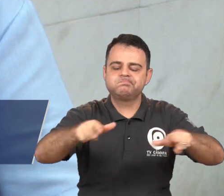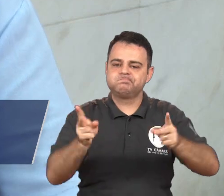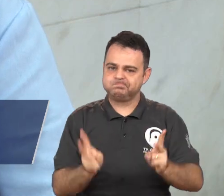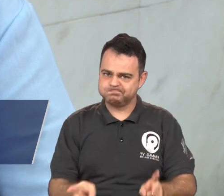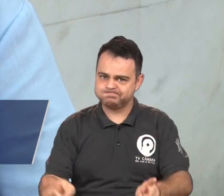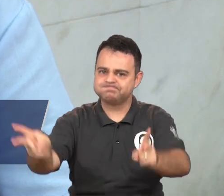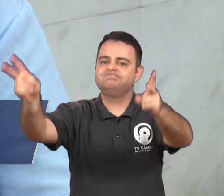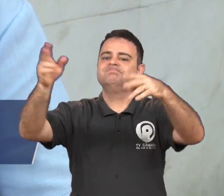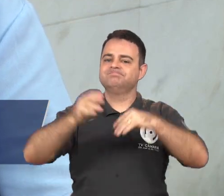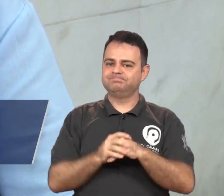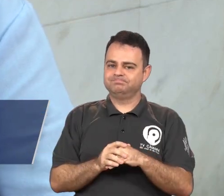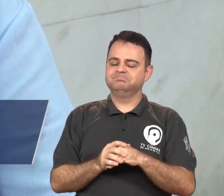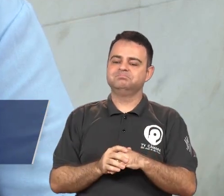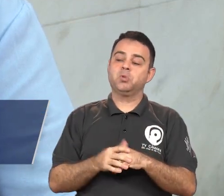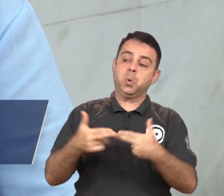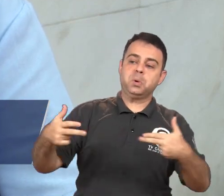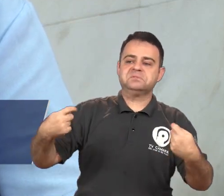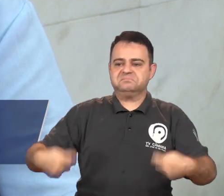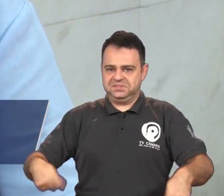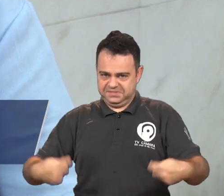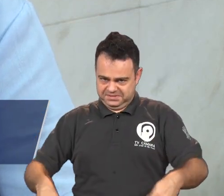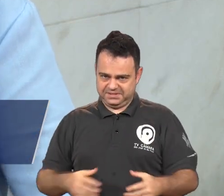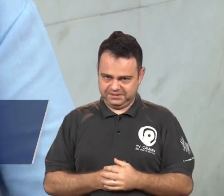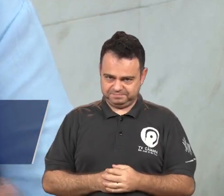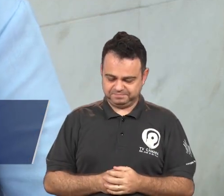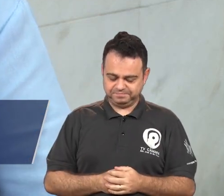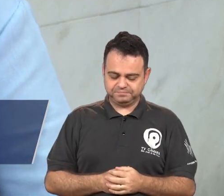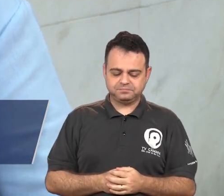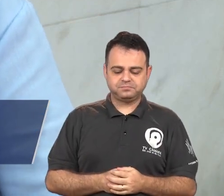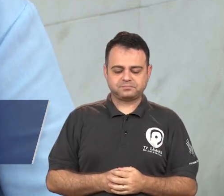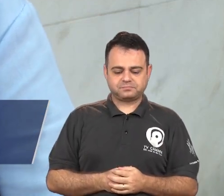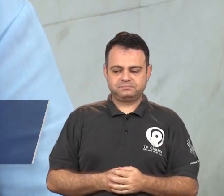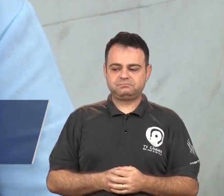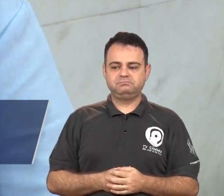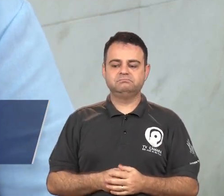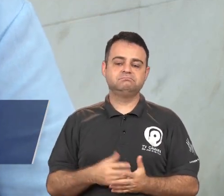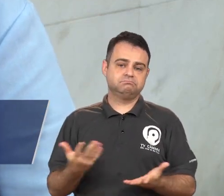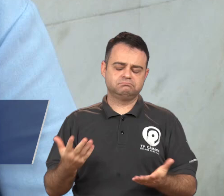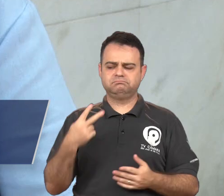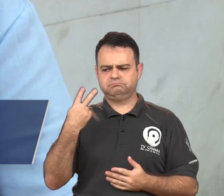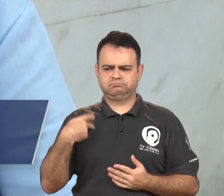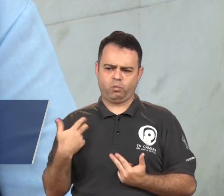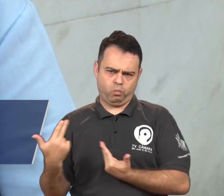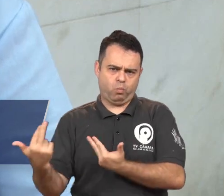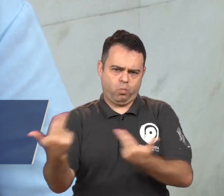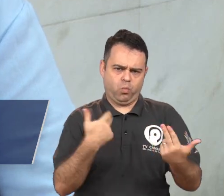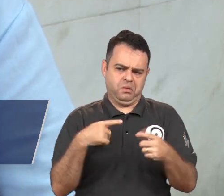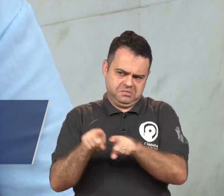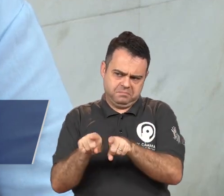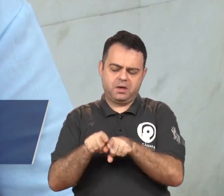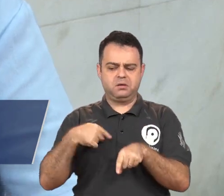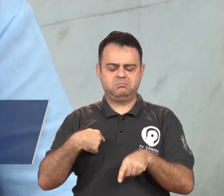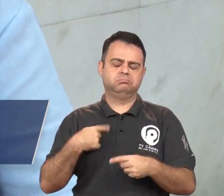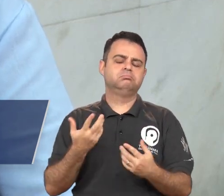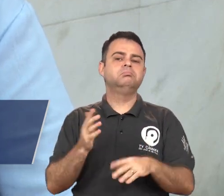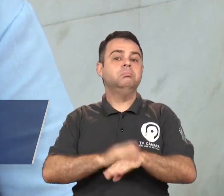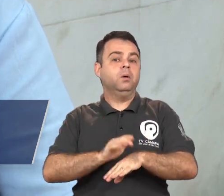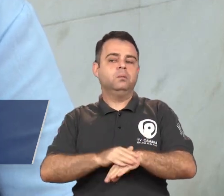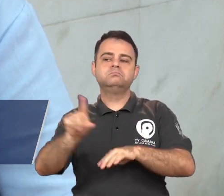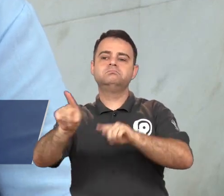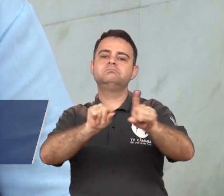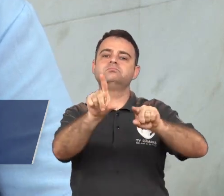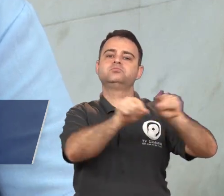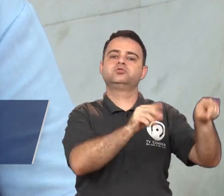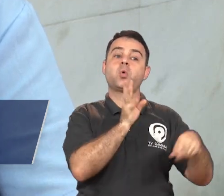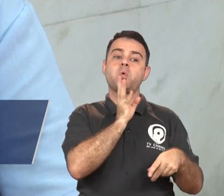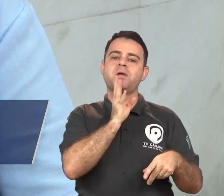fomentar aquilo que a instituição precisa. E não diferente dos demais, é claro que a gente tem algumas instituições que a gente já